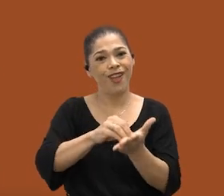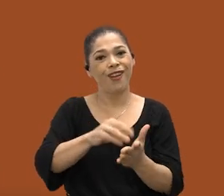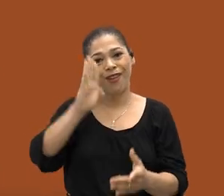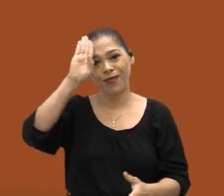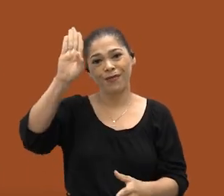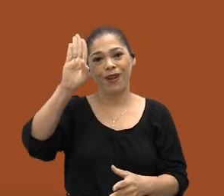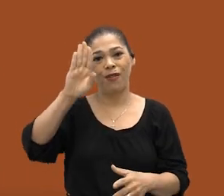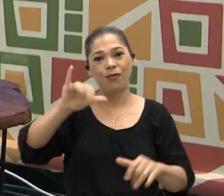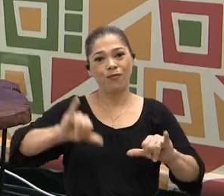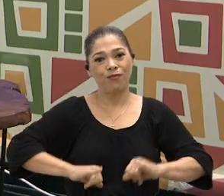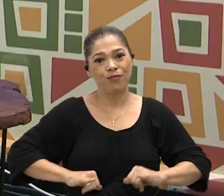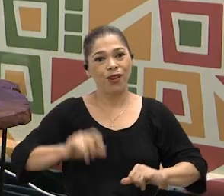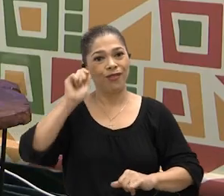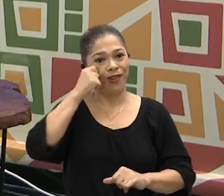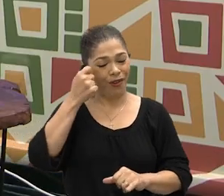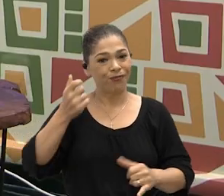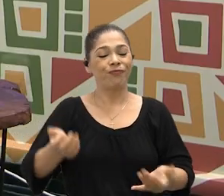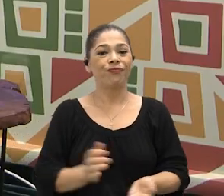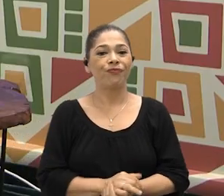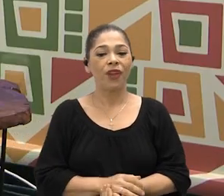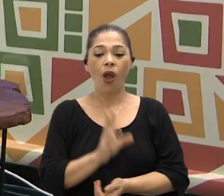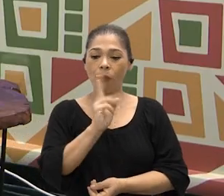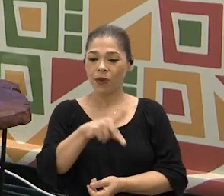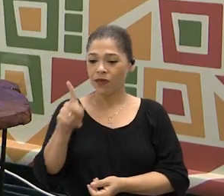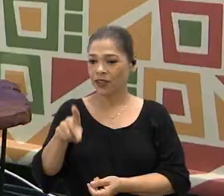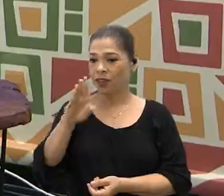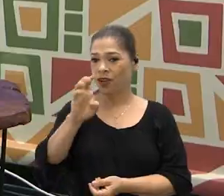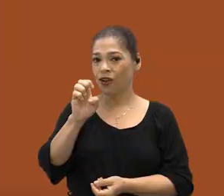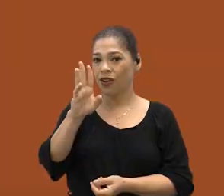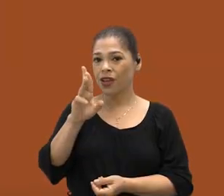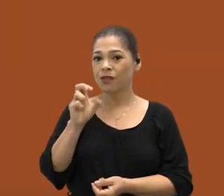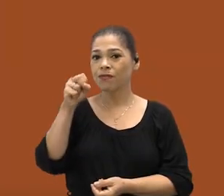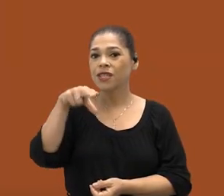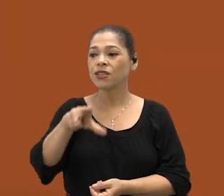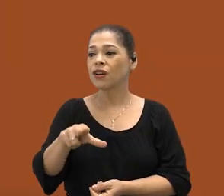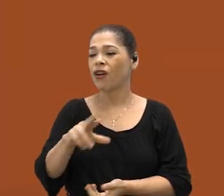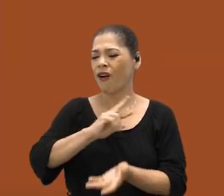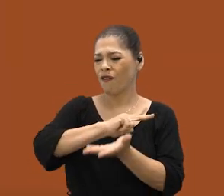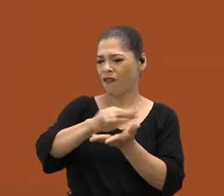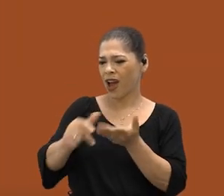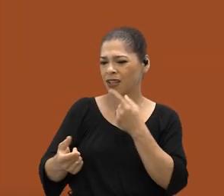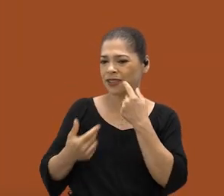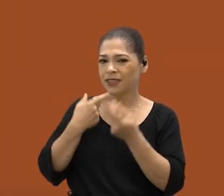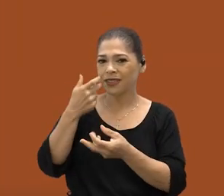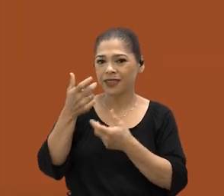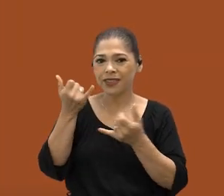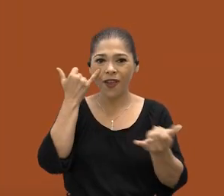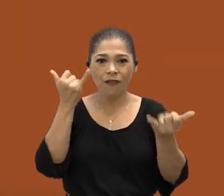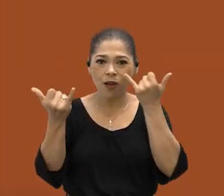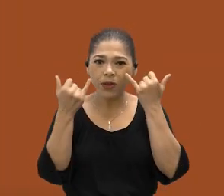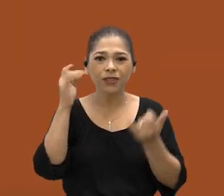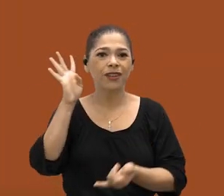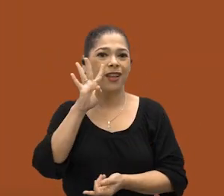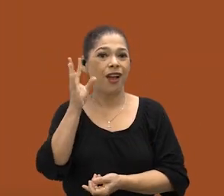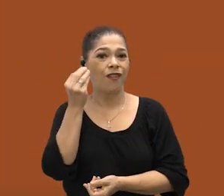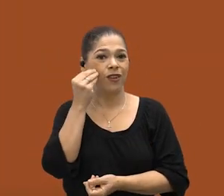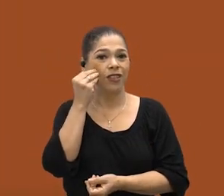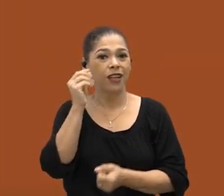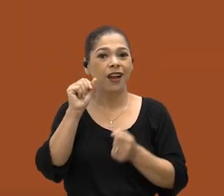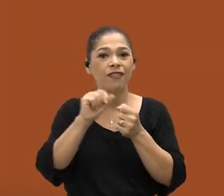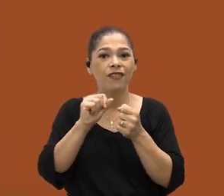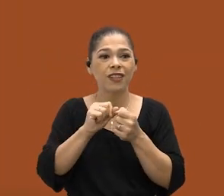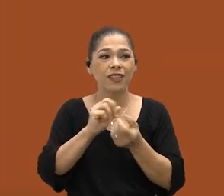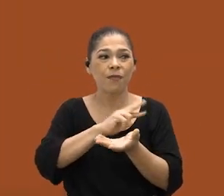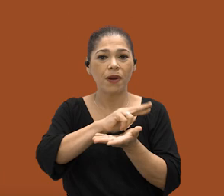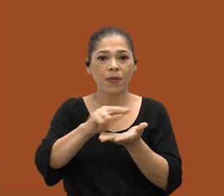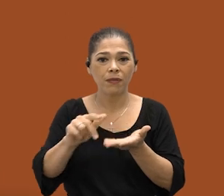é a regra Professor Everson você só trouxe diversos observações muito legais eu vou tentar fazer